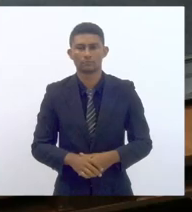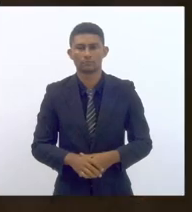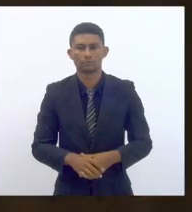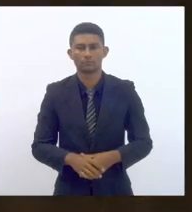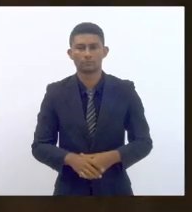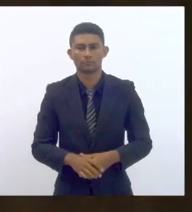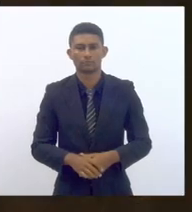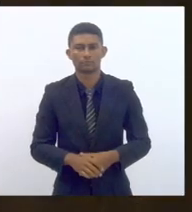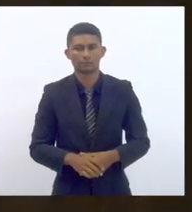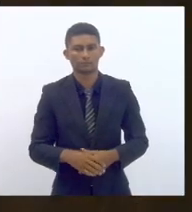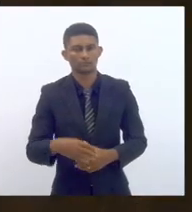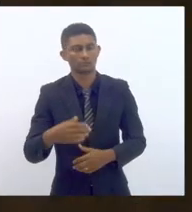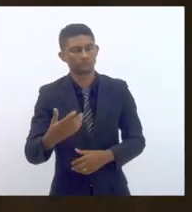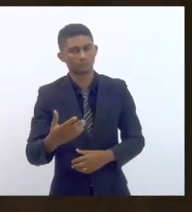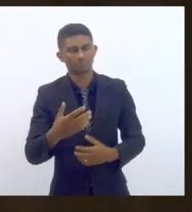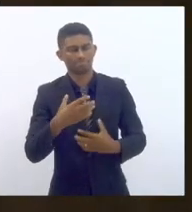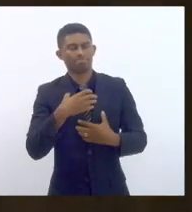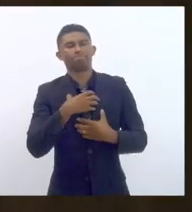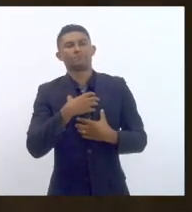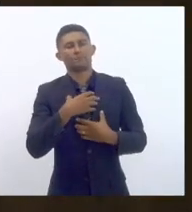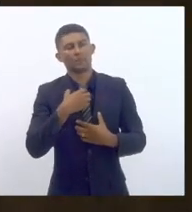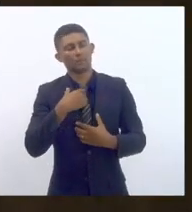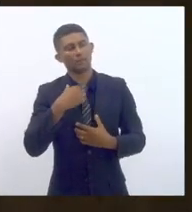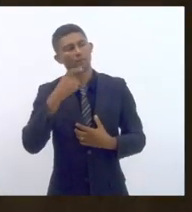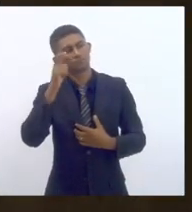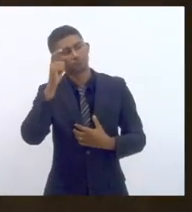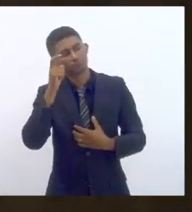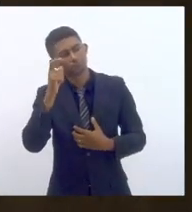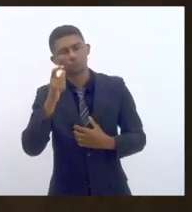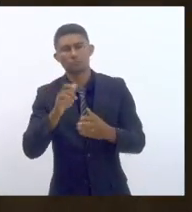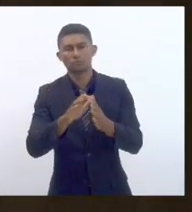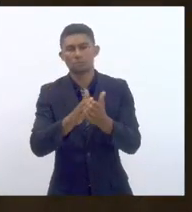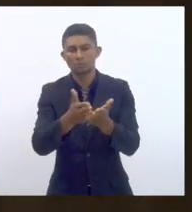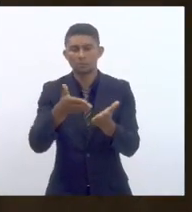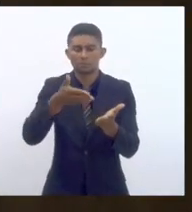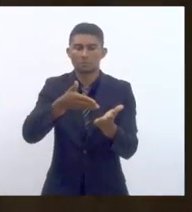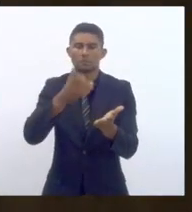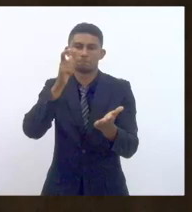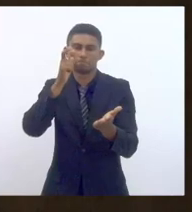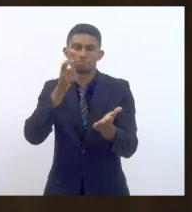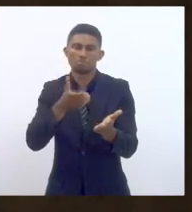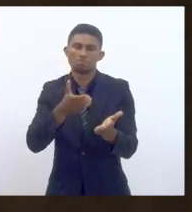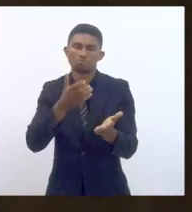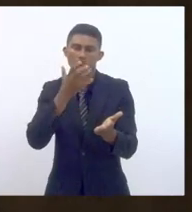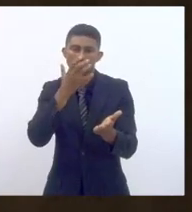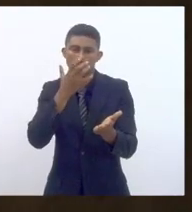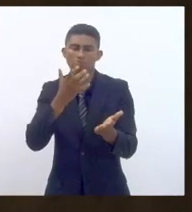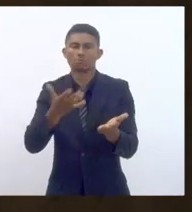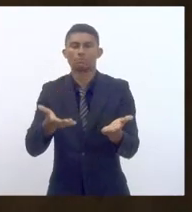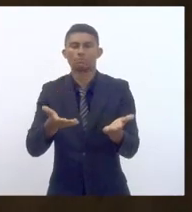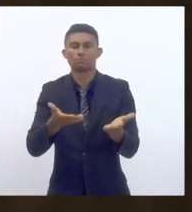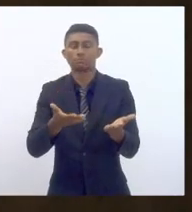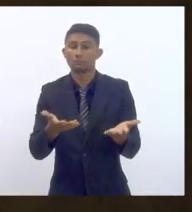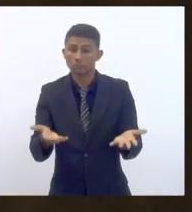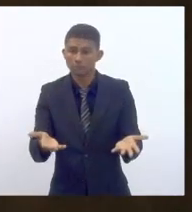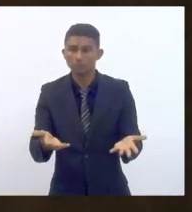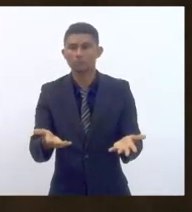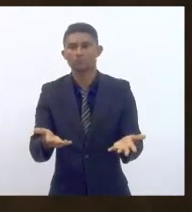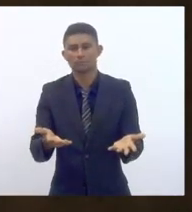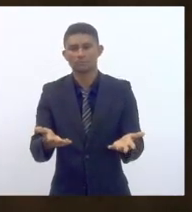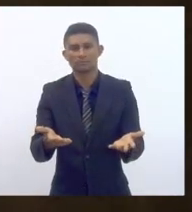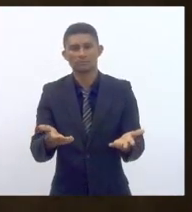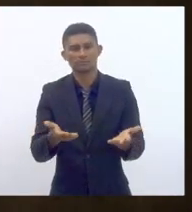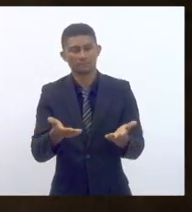Senhor presidente, como profundo admirador do Antigo Testamento, também, além do Novo, em homenagem